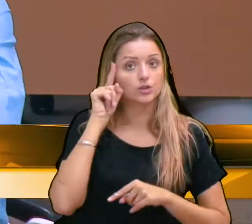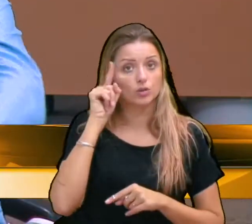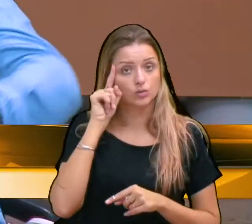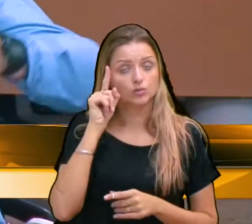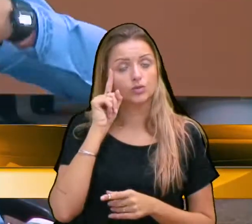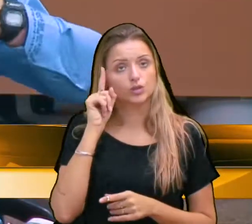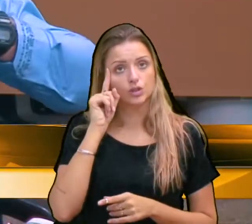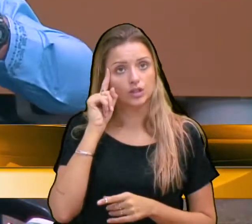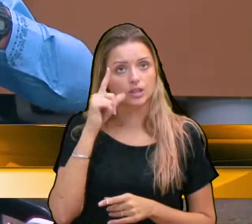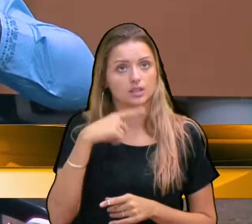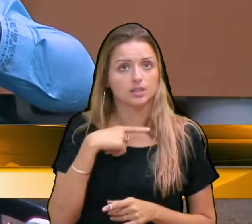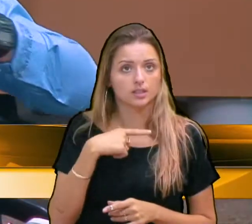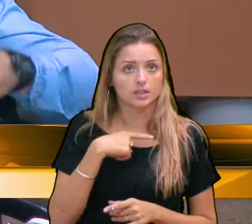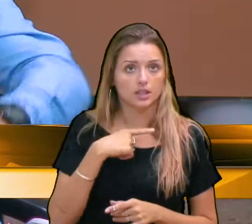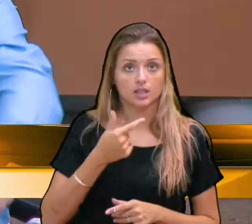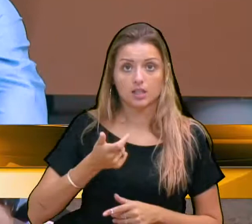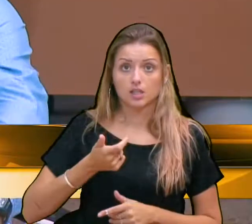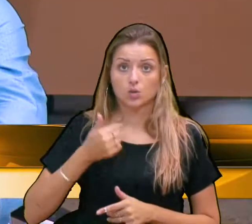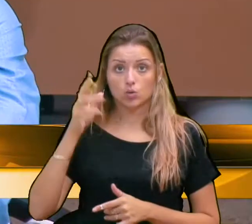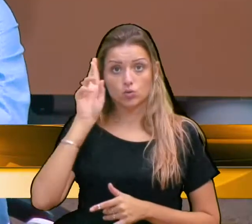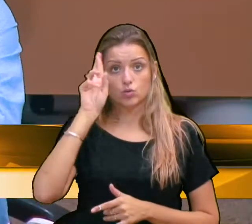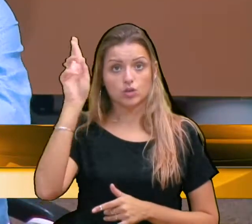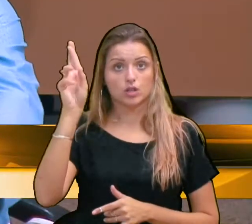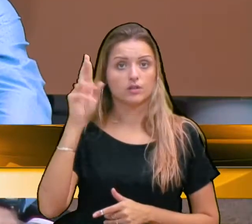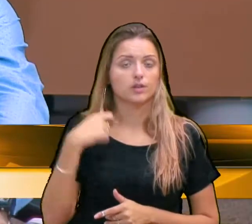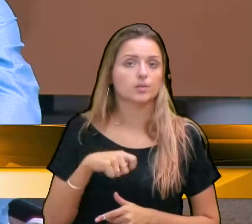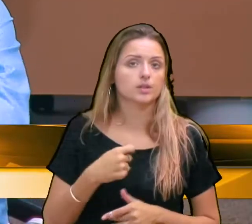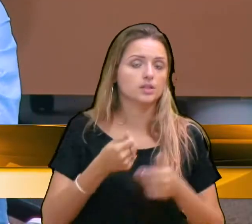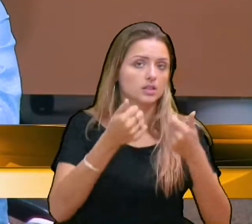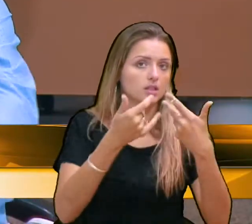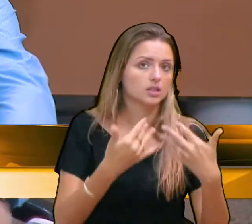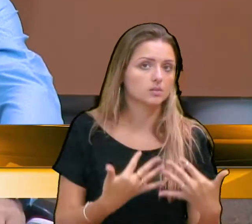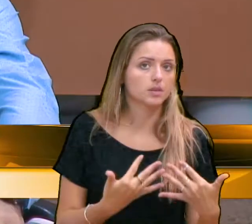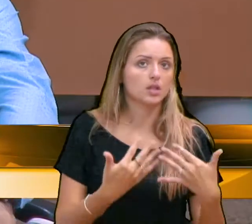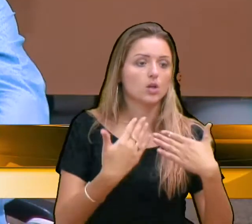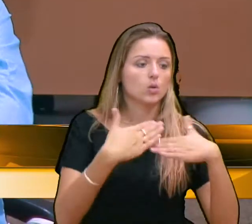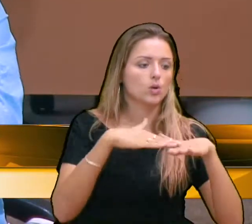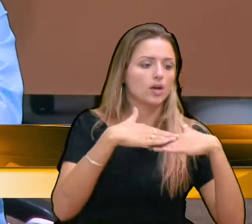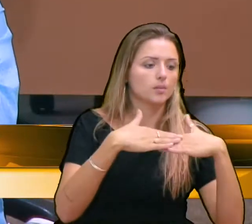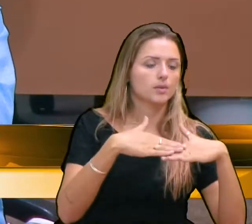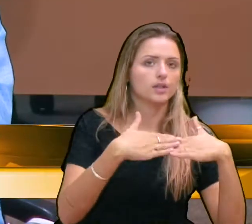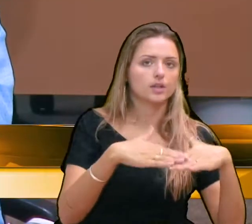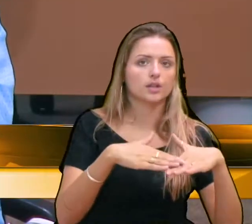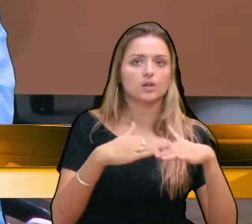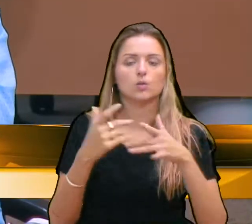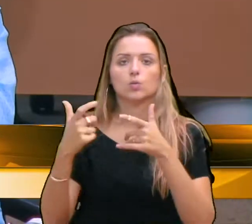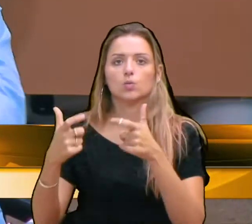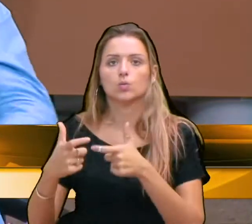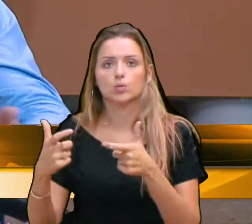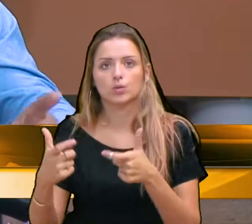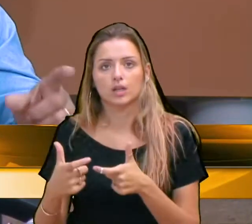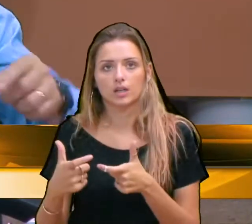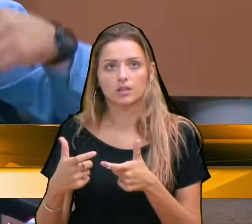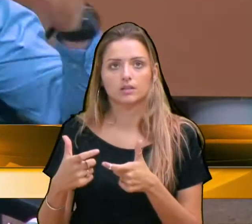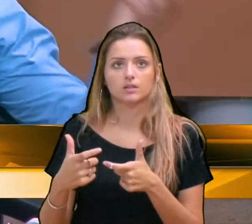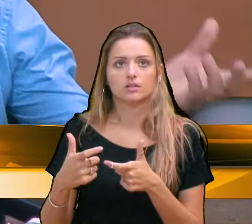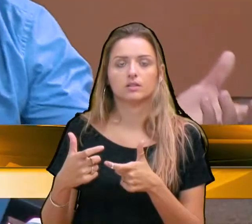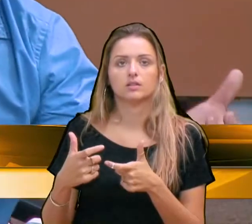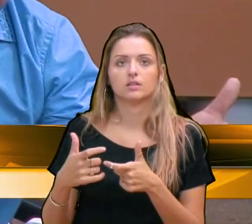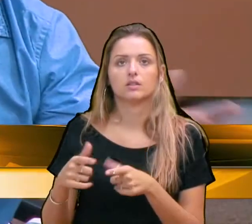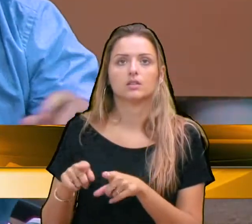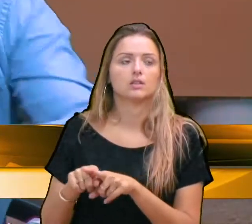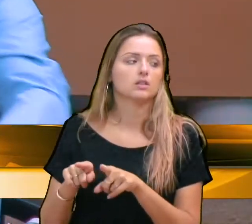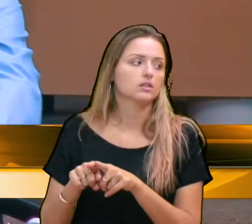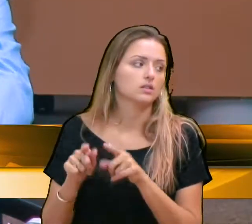dia. O capataz, o superintendente, tem que colocar onde foi o caminhão, onde foi patrulhado determinada estrada.